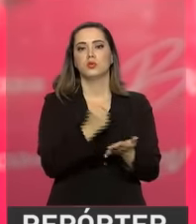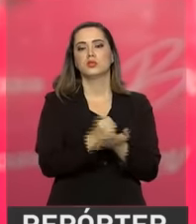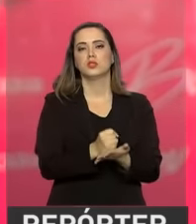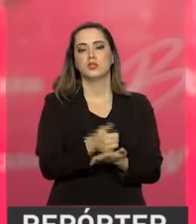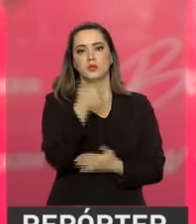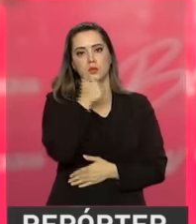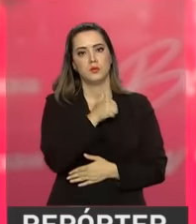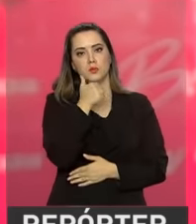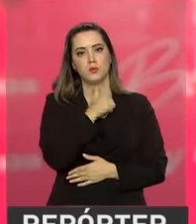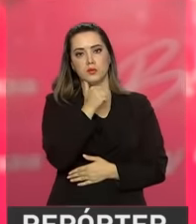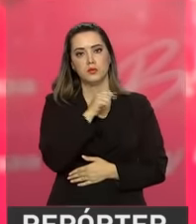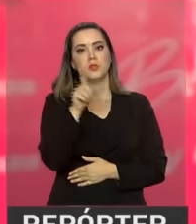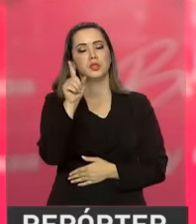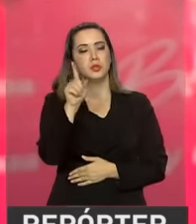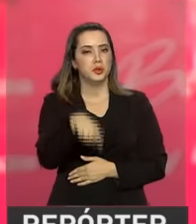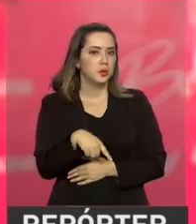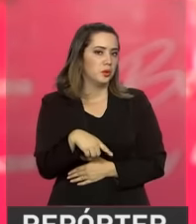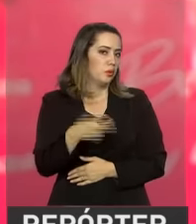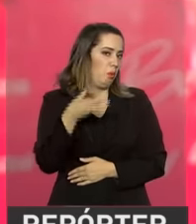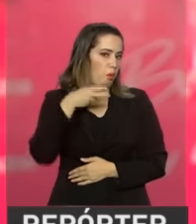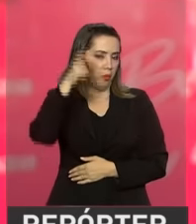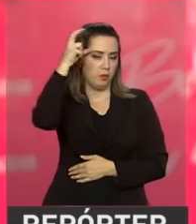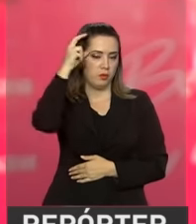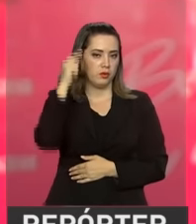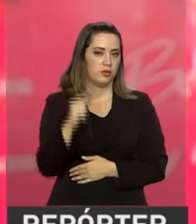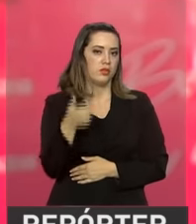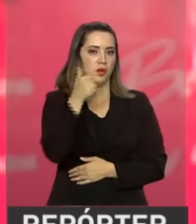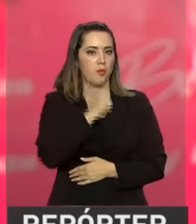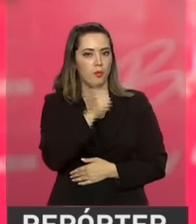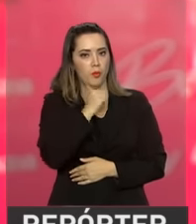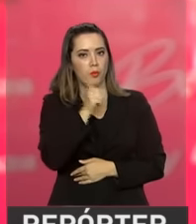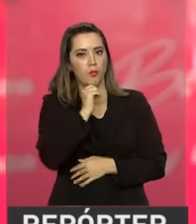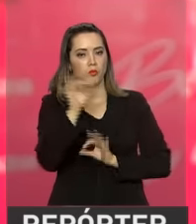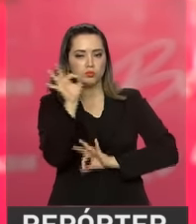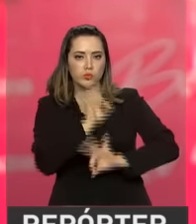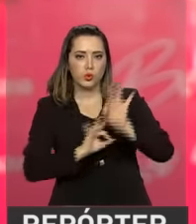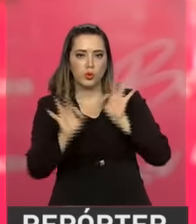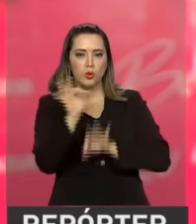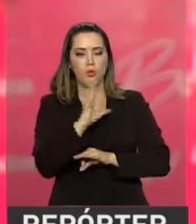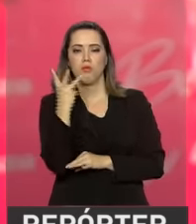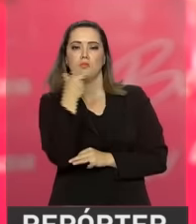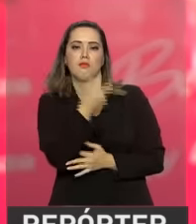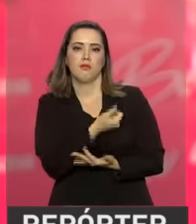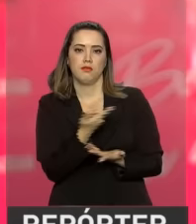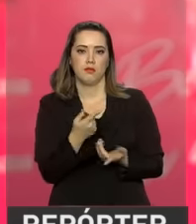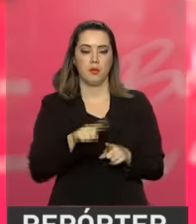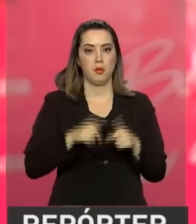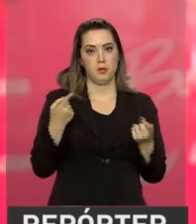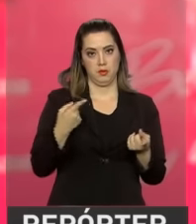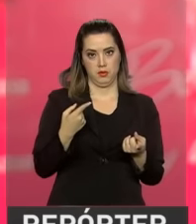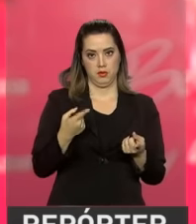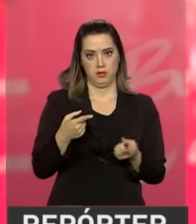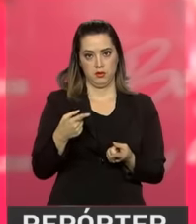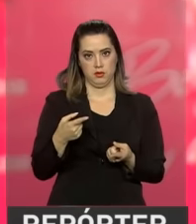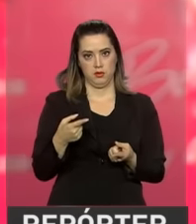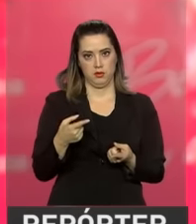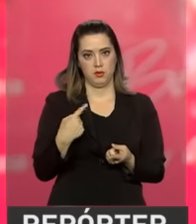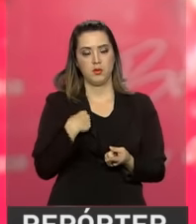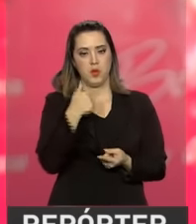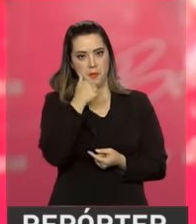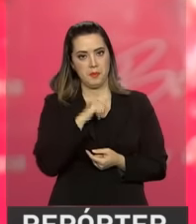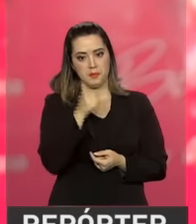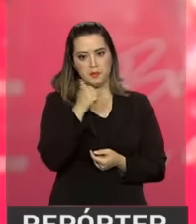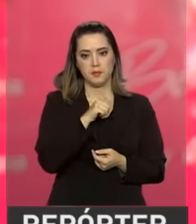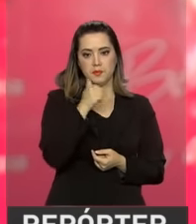mulher trabalhar mais com beleza, né? Não que eu retire completamente a questão masculina do cenário, mas a